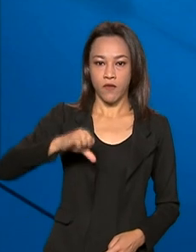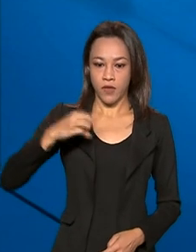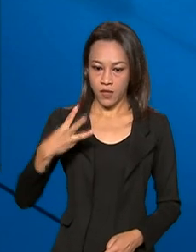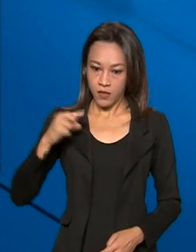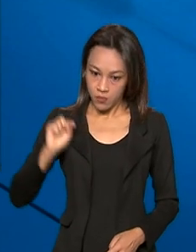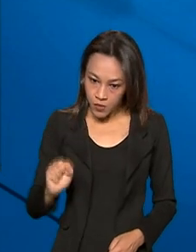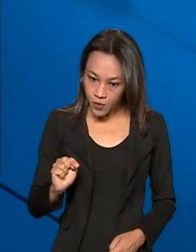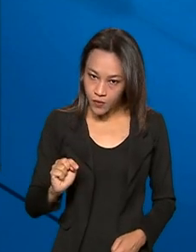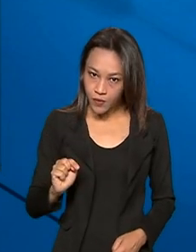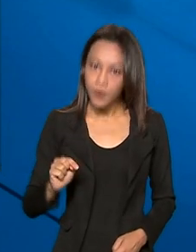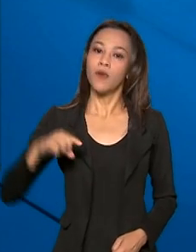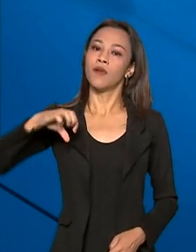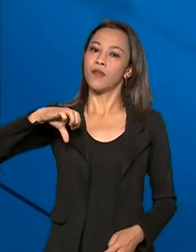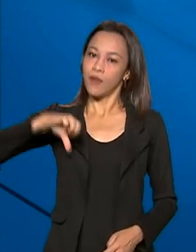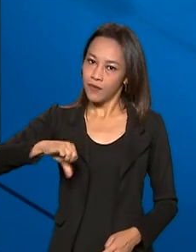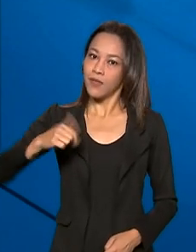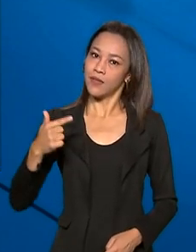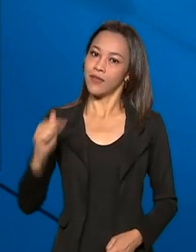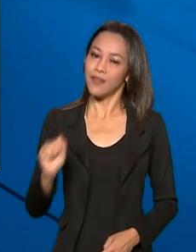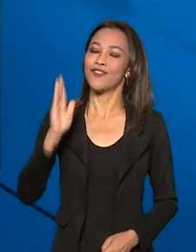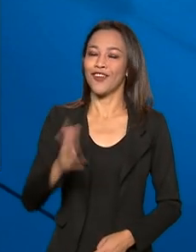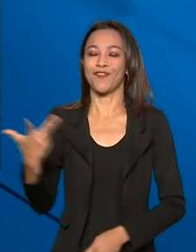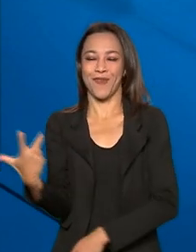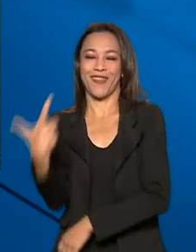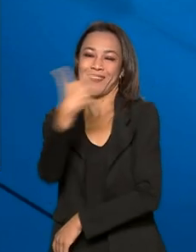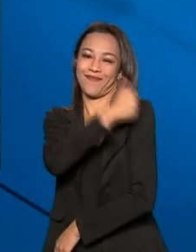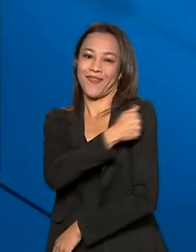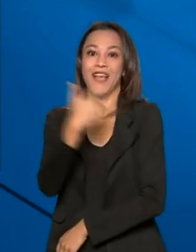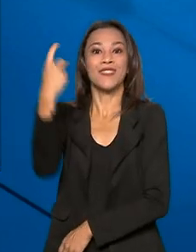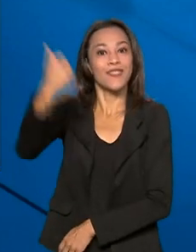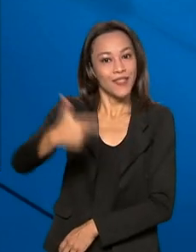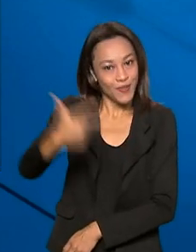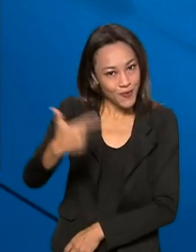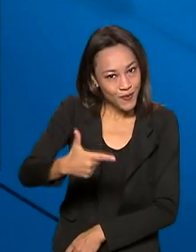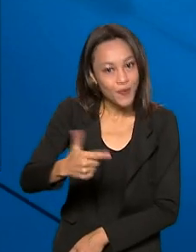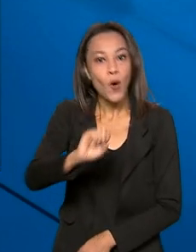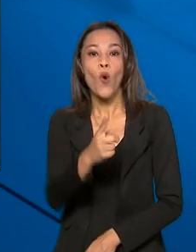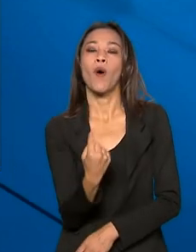29.493.000 pessoas tomaram a segunda dose da vacina ou a dose única.